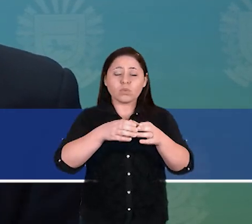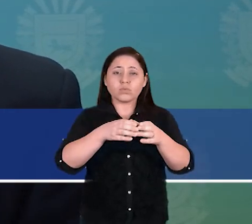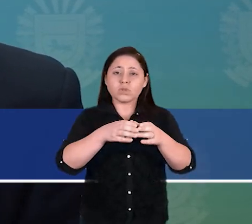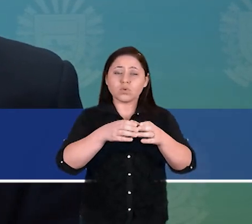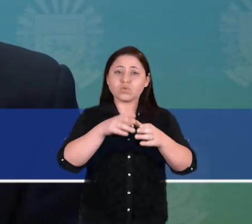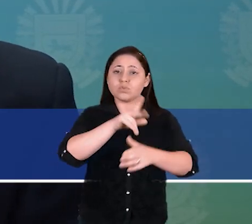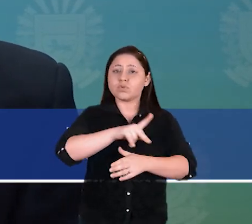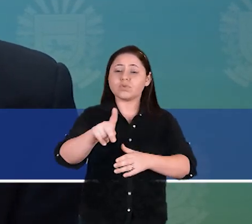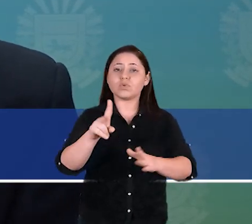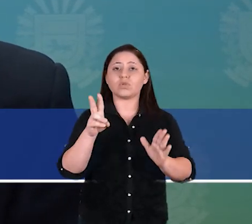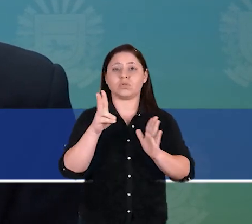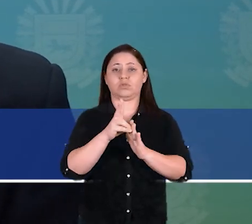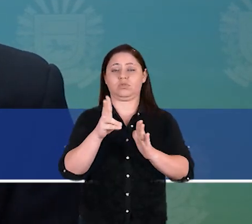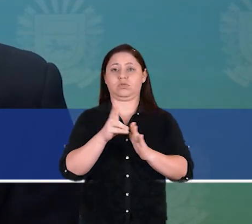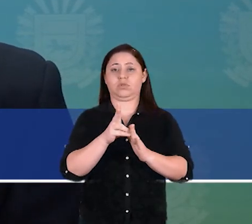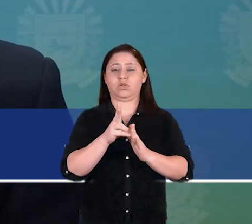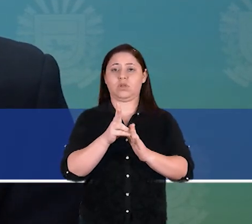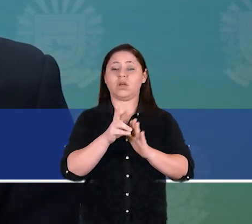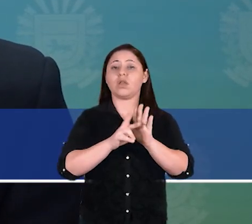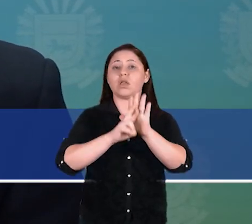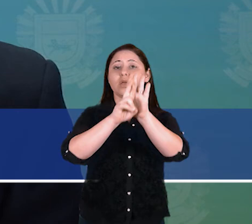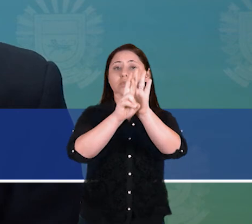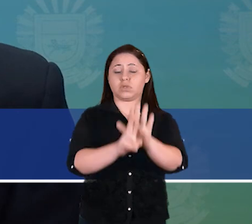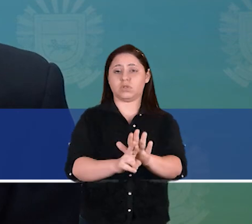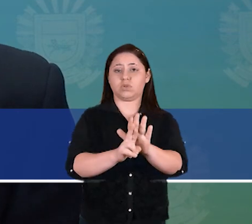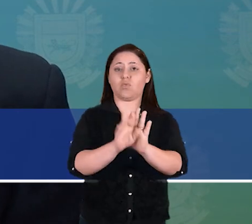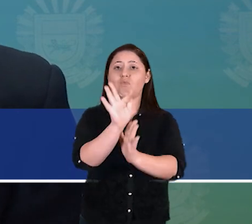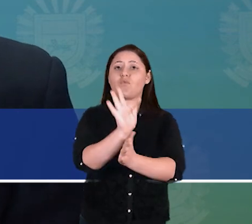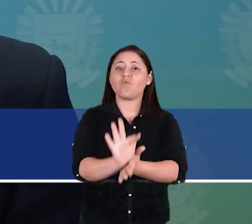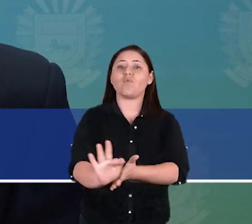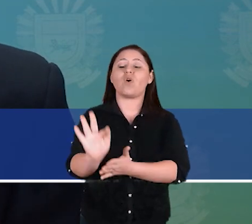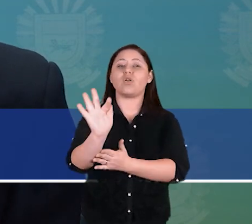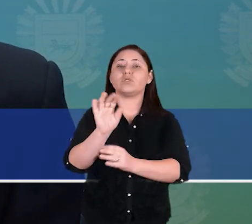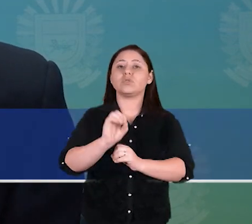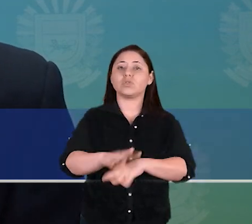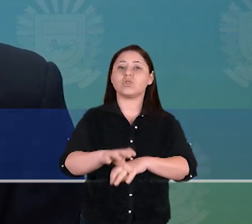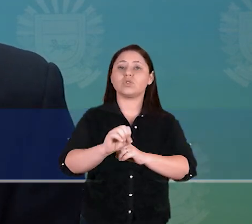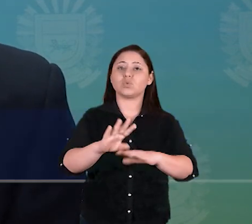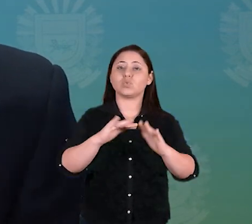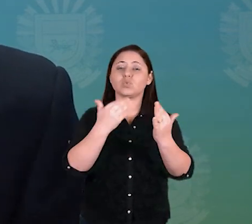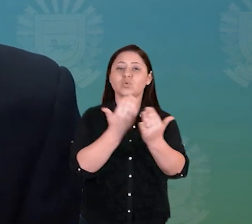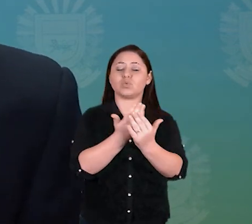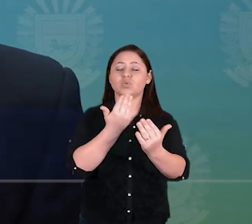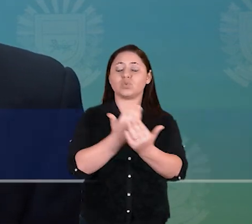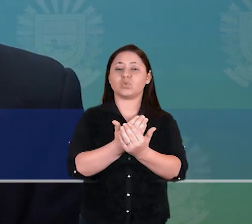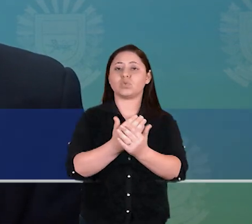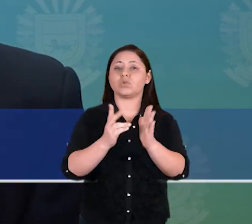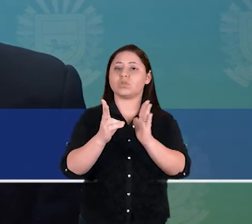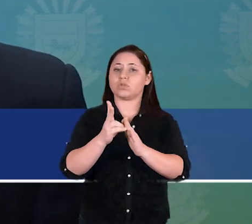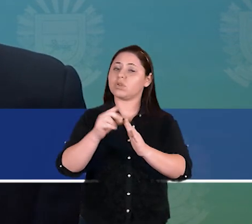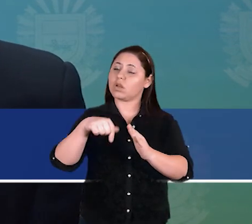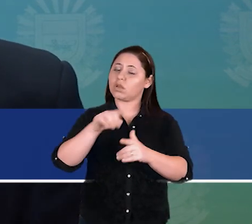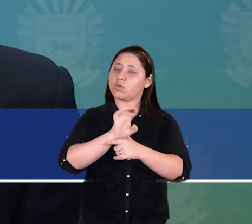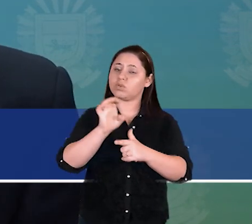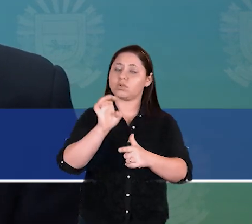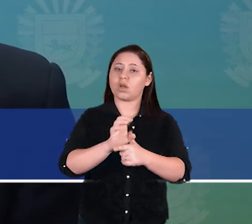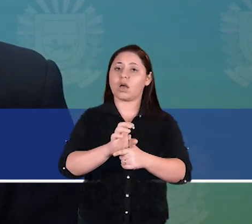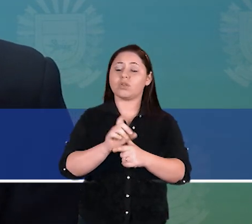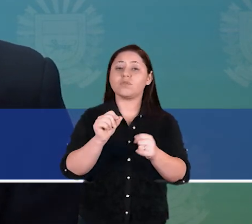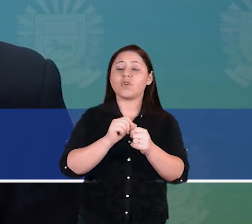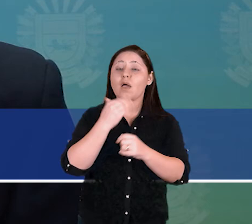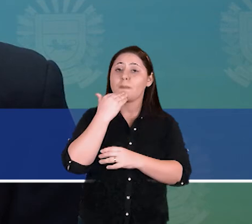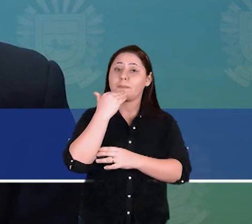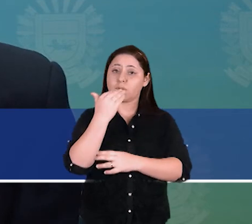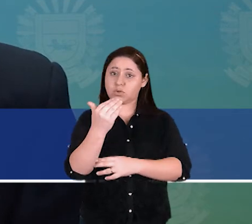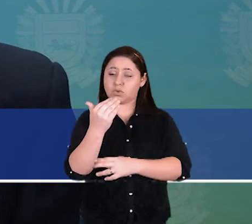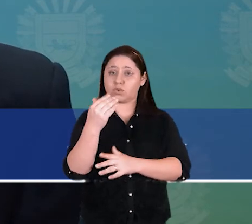uma comissão de professores indígenas que representam também o Fórum da Educação Escolar Indígena do Estado,